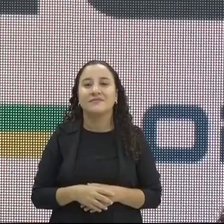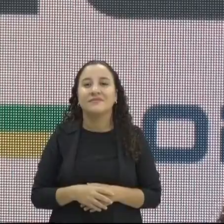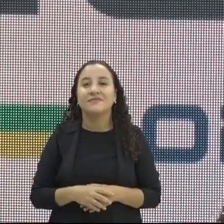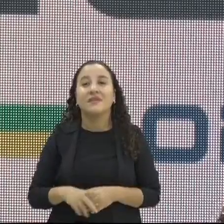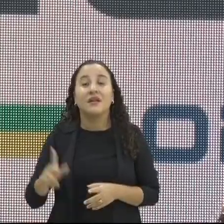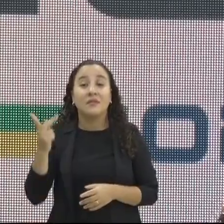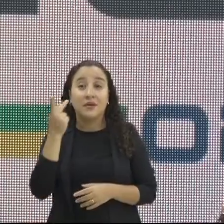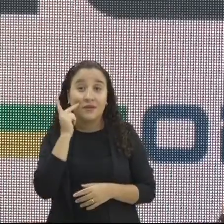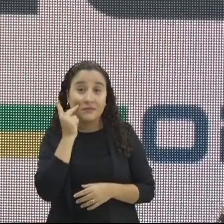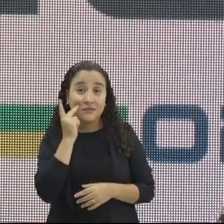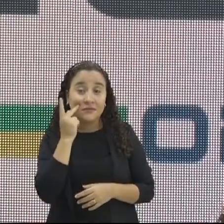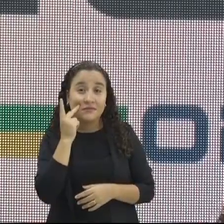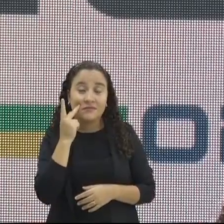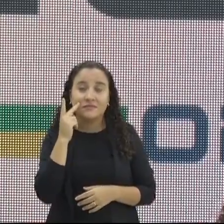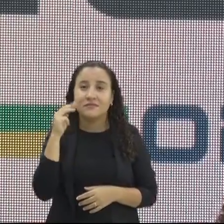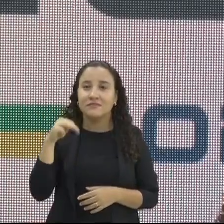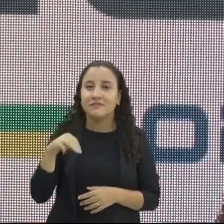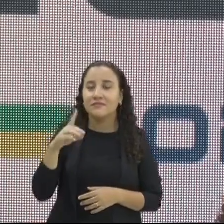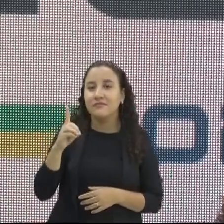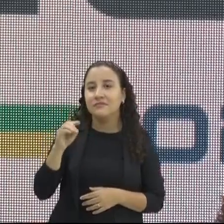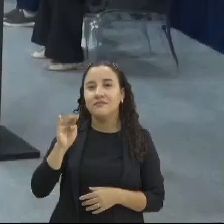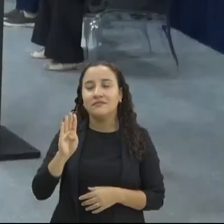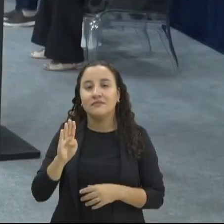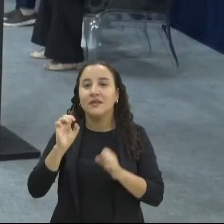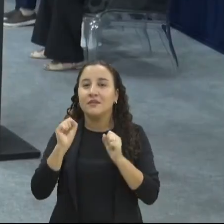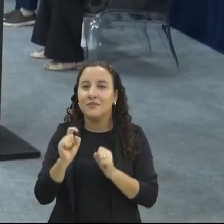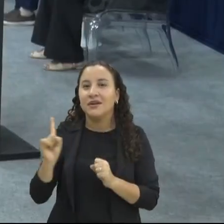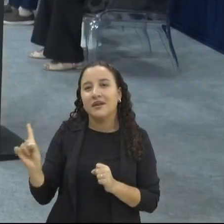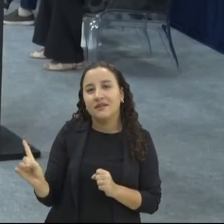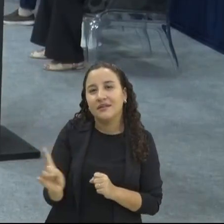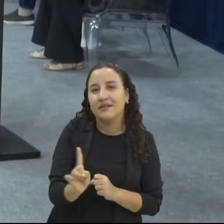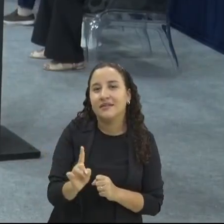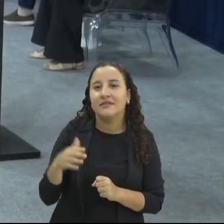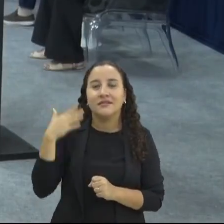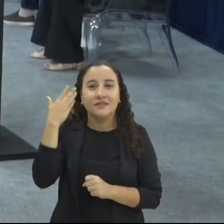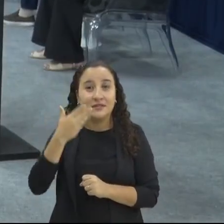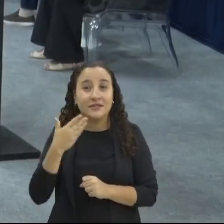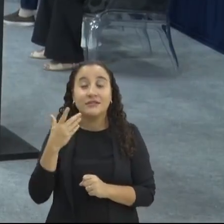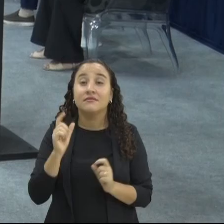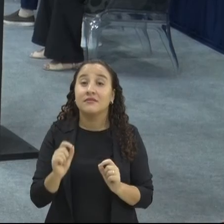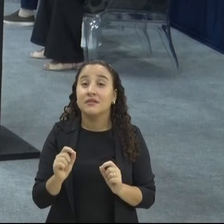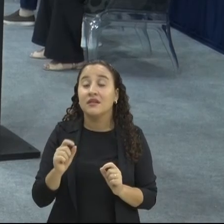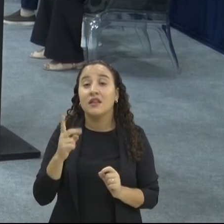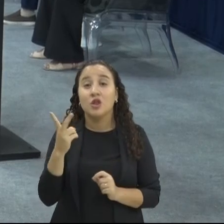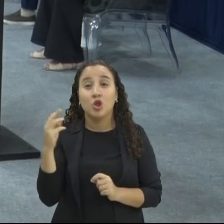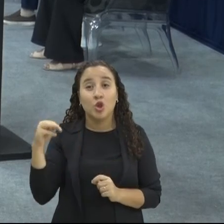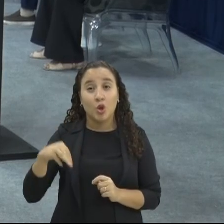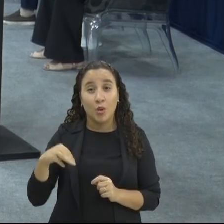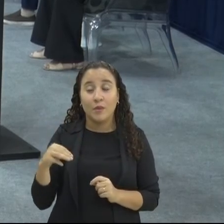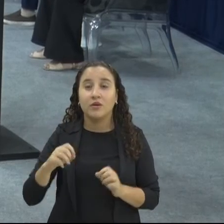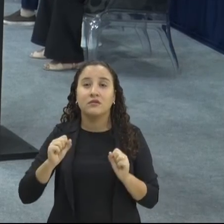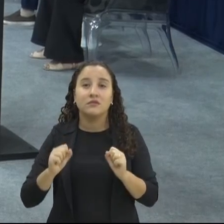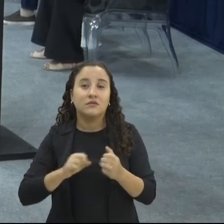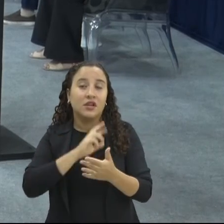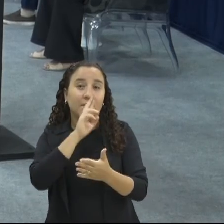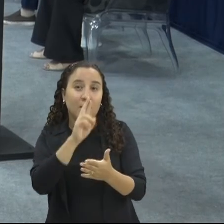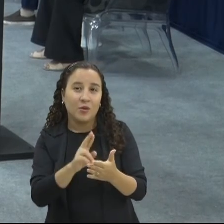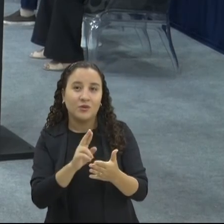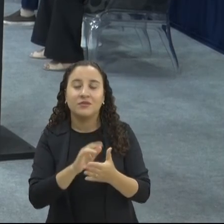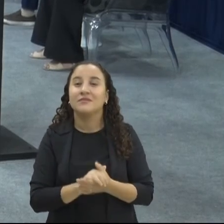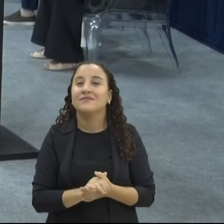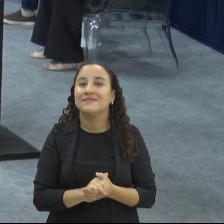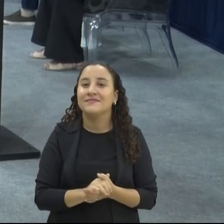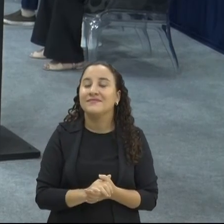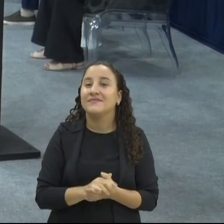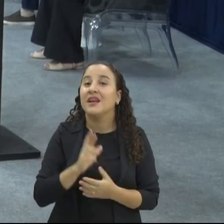Doutor Pessoa, do MDB. Candidato, por gentileza, pode se aproximar do microfone, lembrando que o senhor terá 2 minutos para responder a este